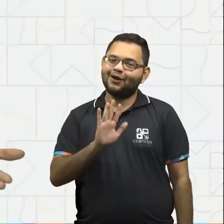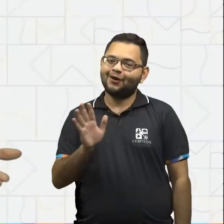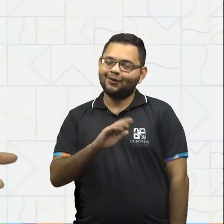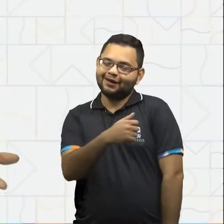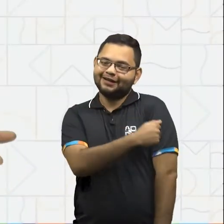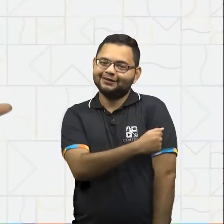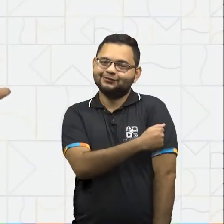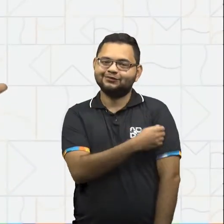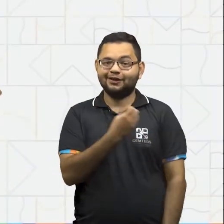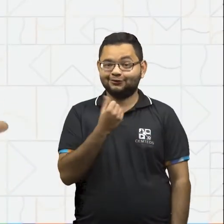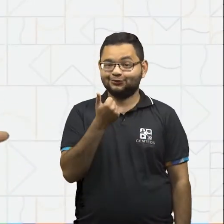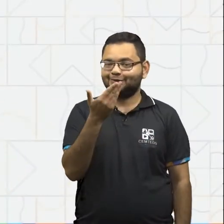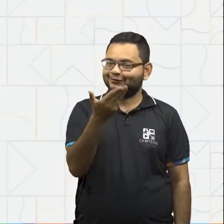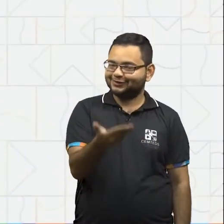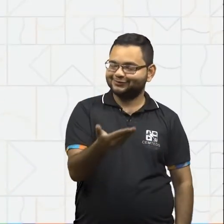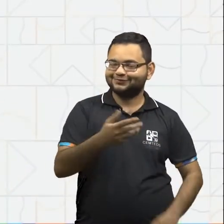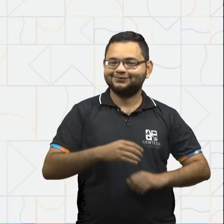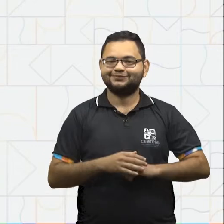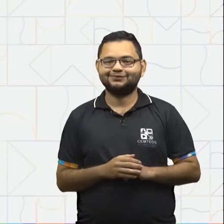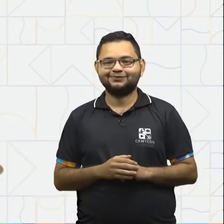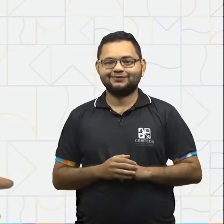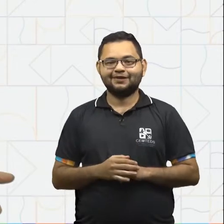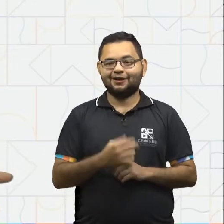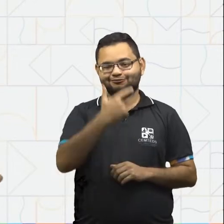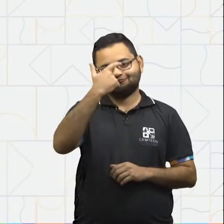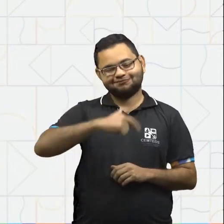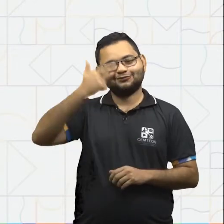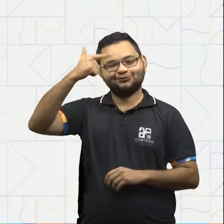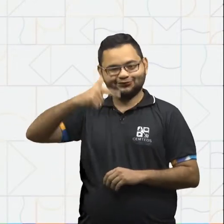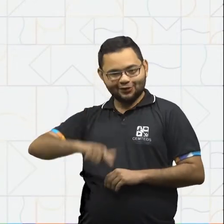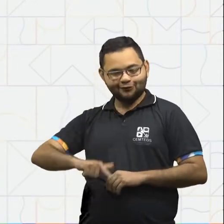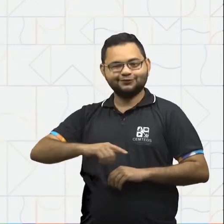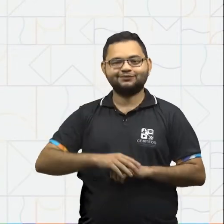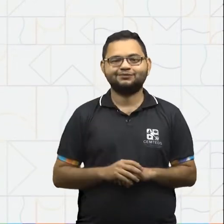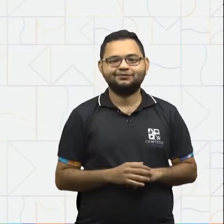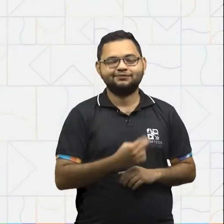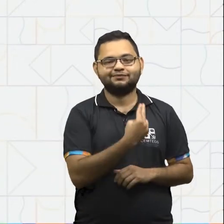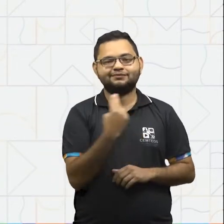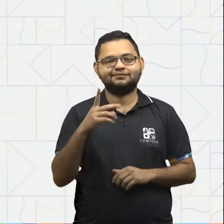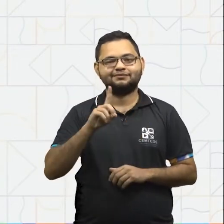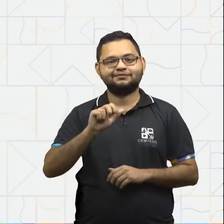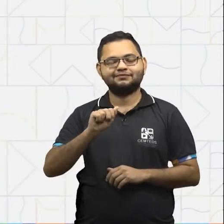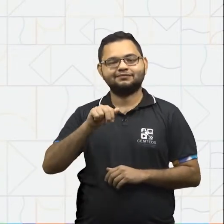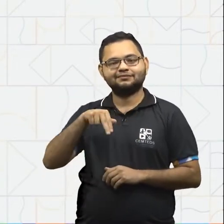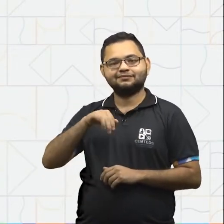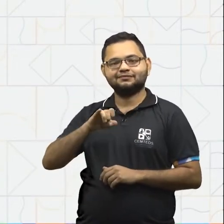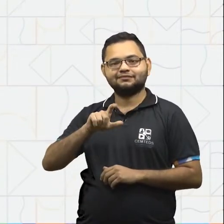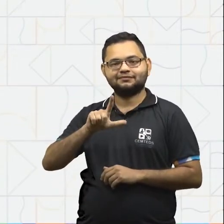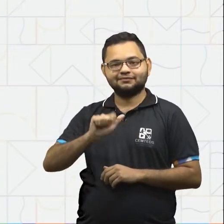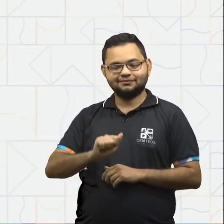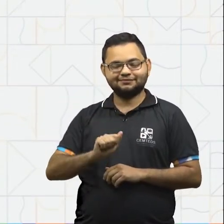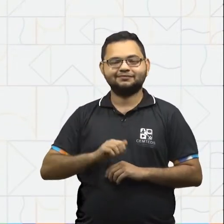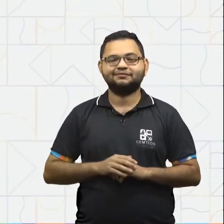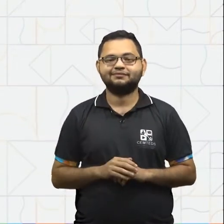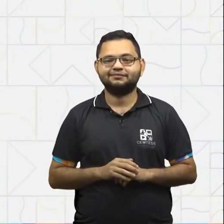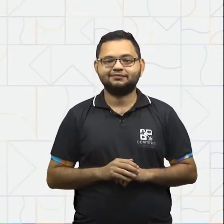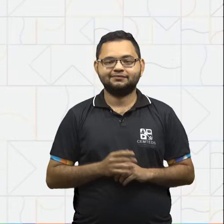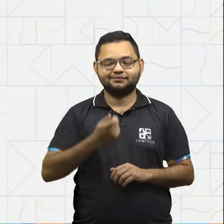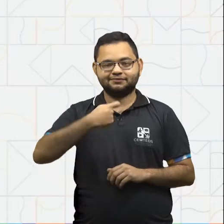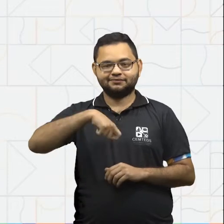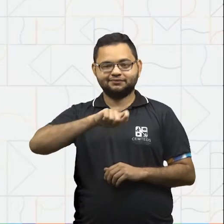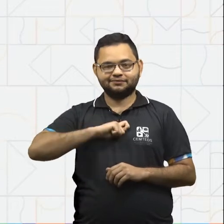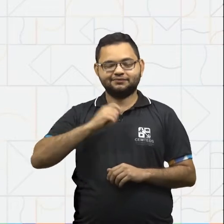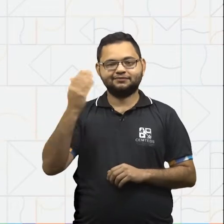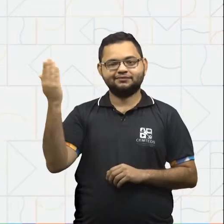Oi, oi, querido estudante, tudo bem com você? Novamente estou por aqui. Sou a professora Daniele Nunes.